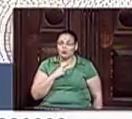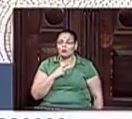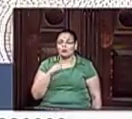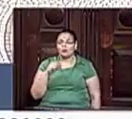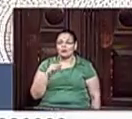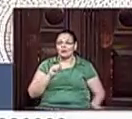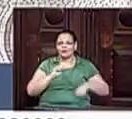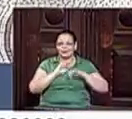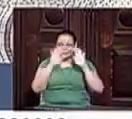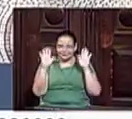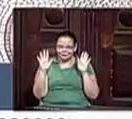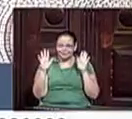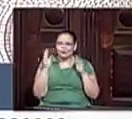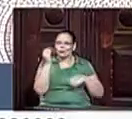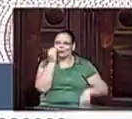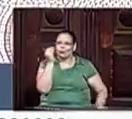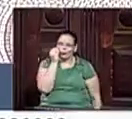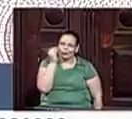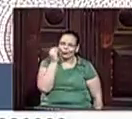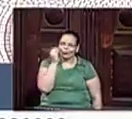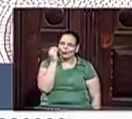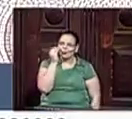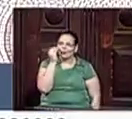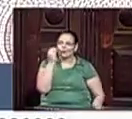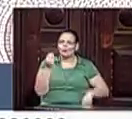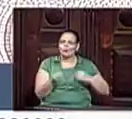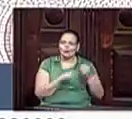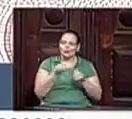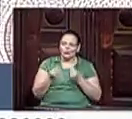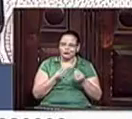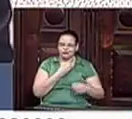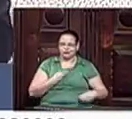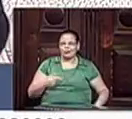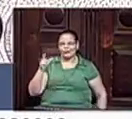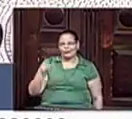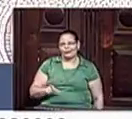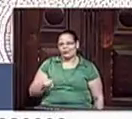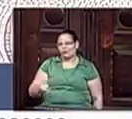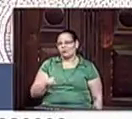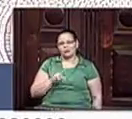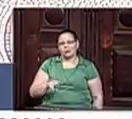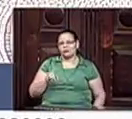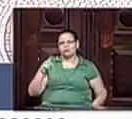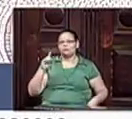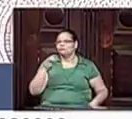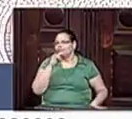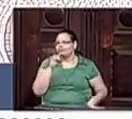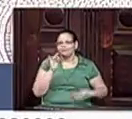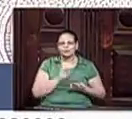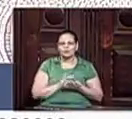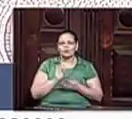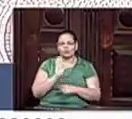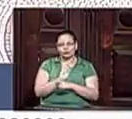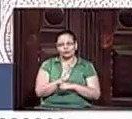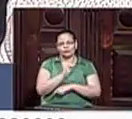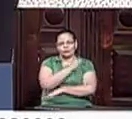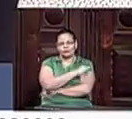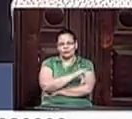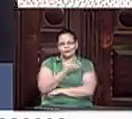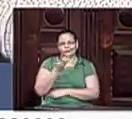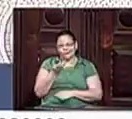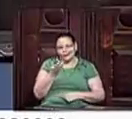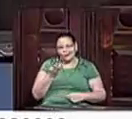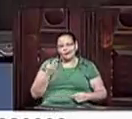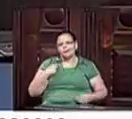a clara demonstração da maneira como a União do governo ilegítimo de Michel Temer quer ajudar o Rio de Janeiro, ferrando o Rio de